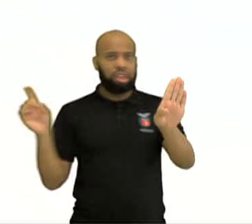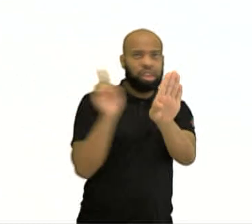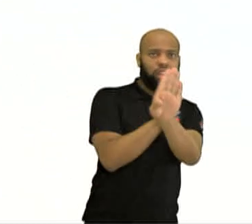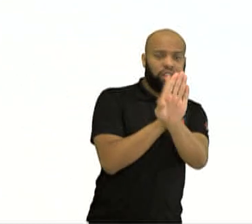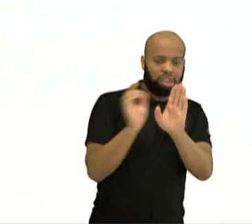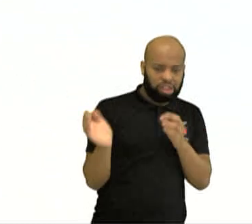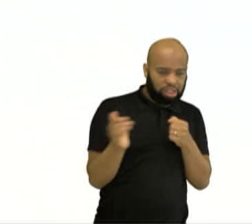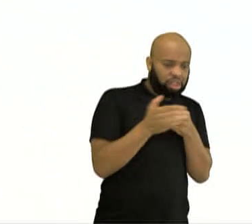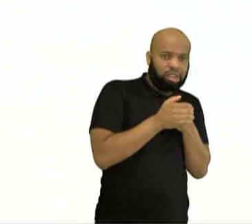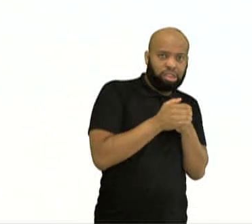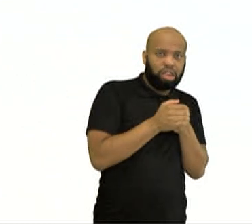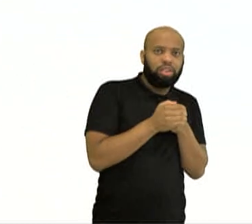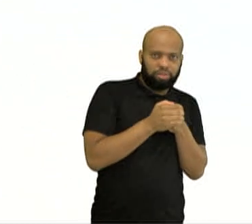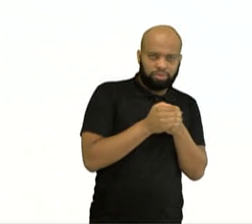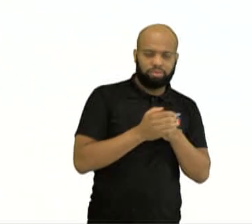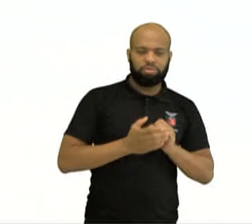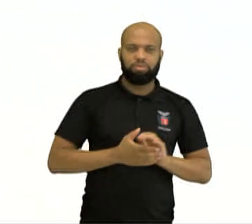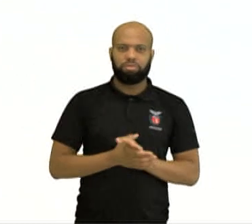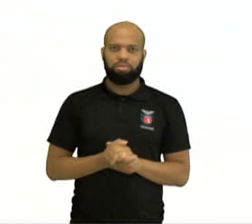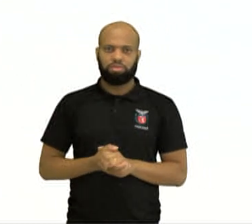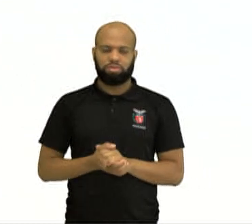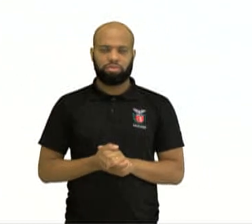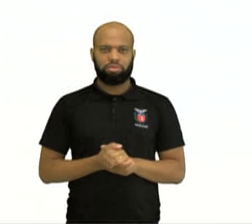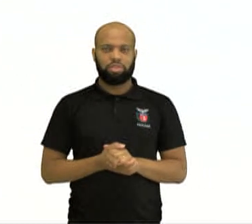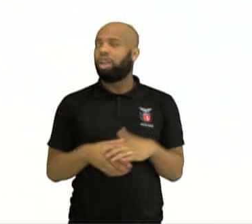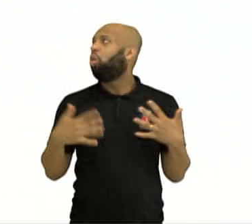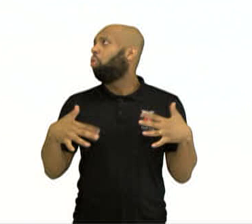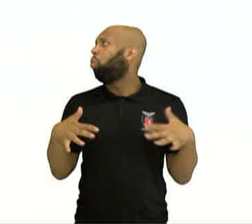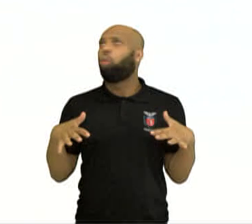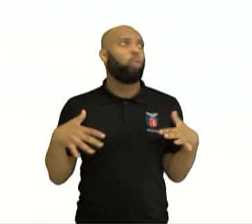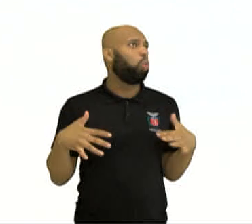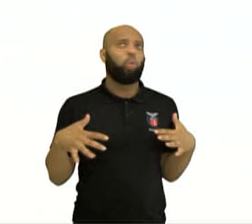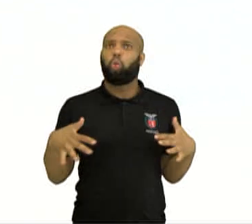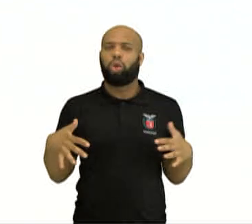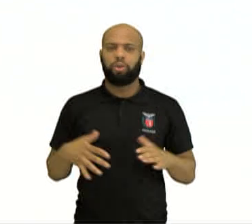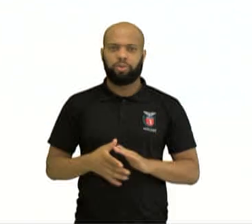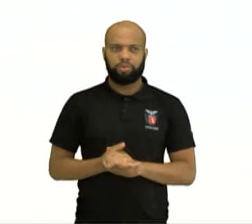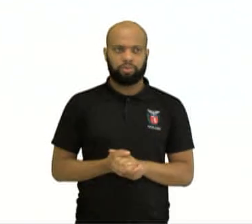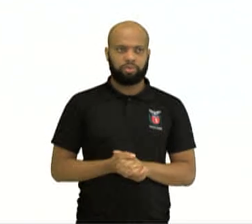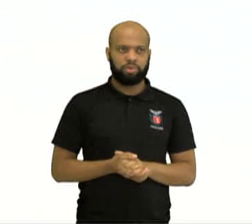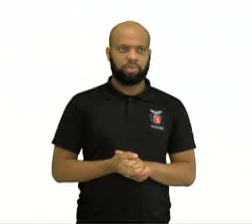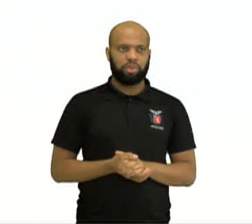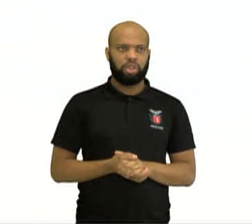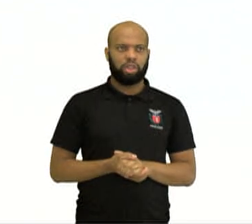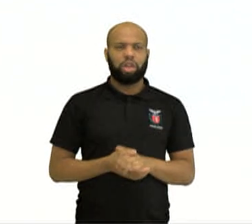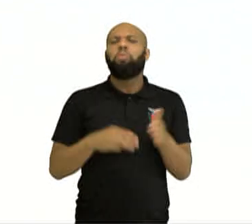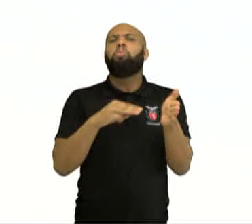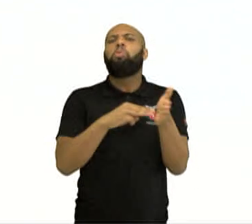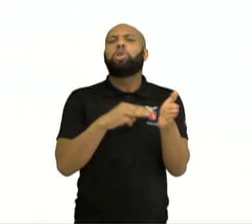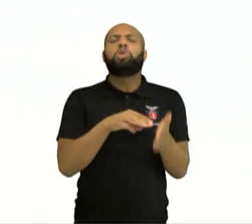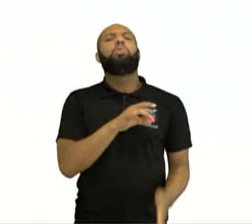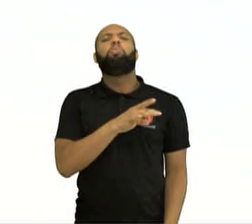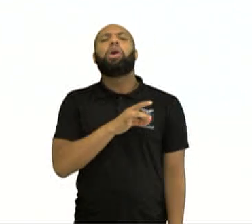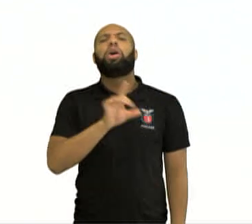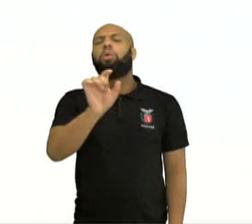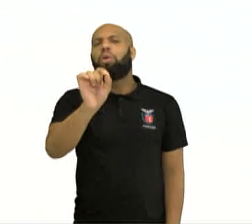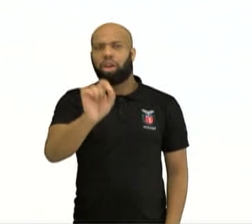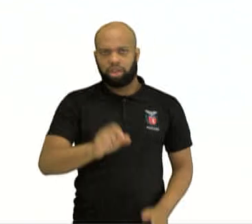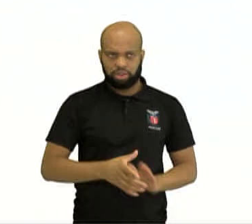colando-se à reentrância de uma porta de garagem. Tremia. Qual o motivo para ela ficar apavorada?